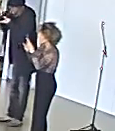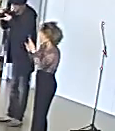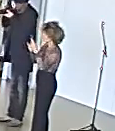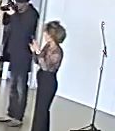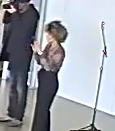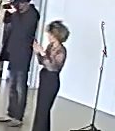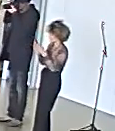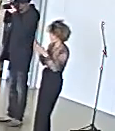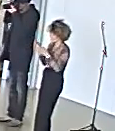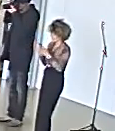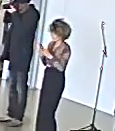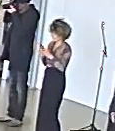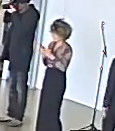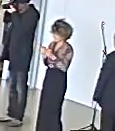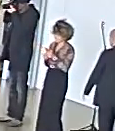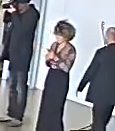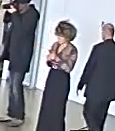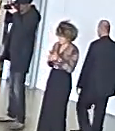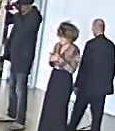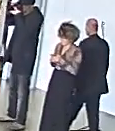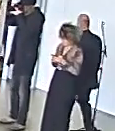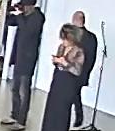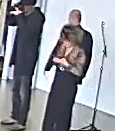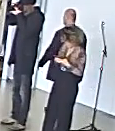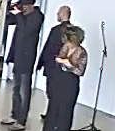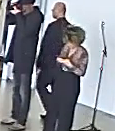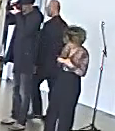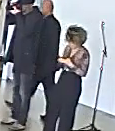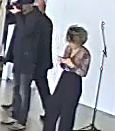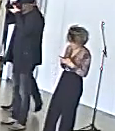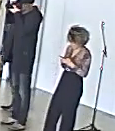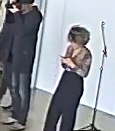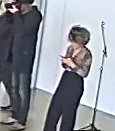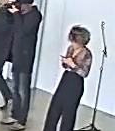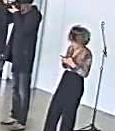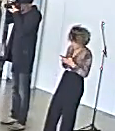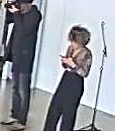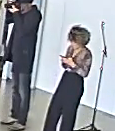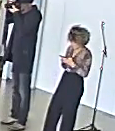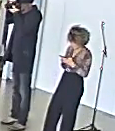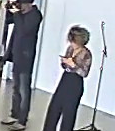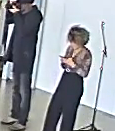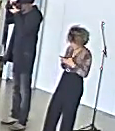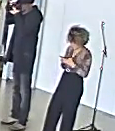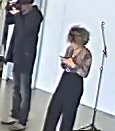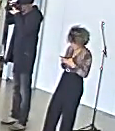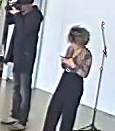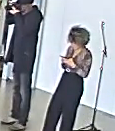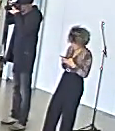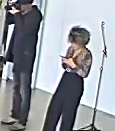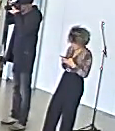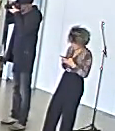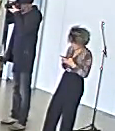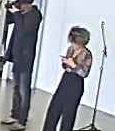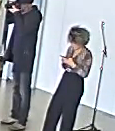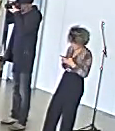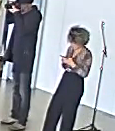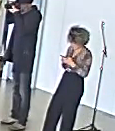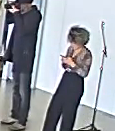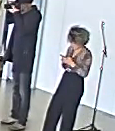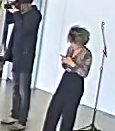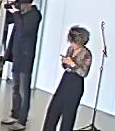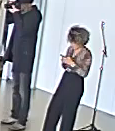Dirigir cumprimentos através de palavras a alguém pela conquista de alguma coisa.